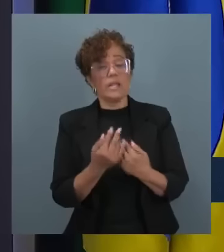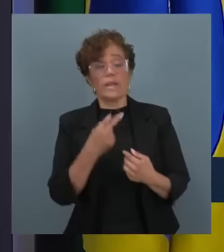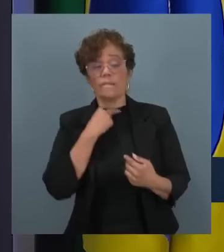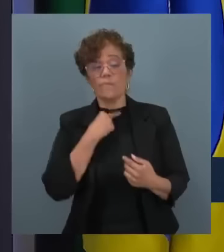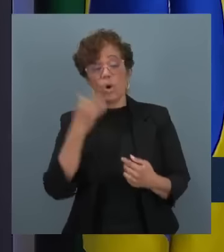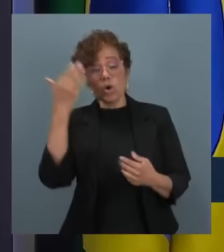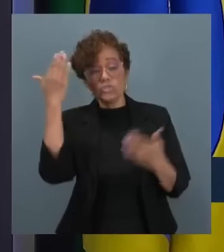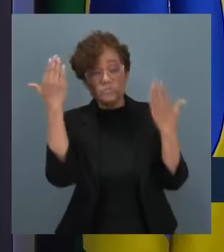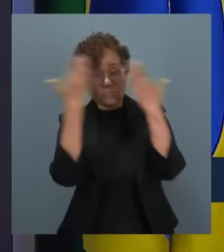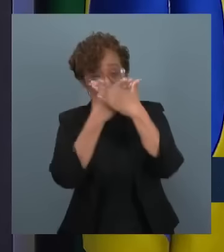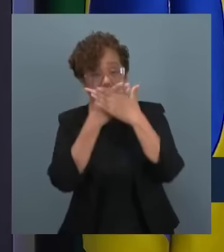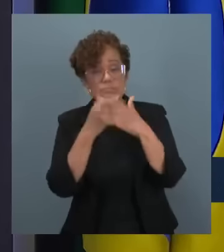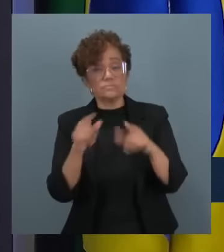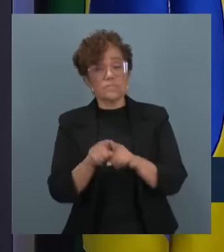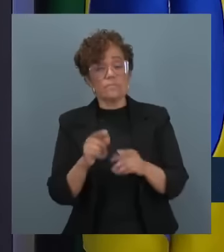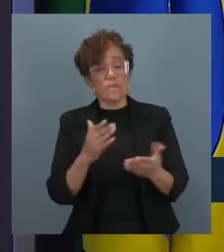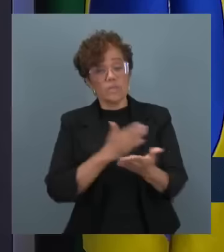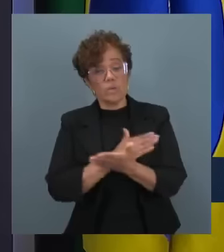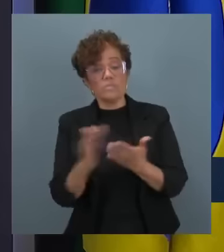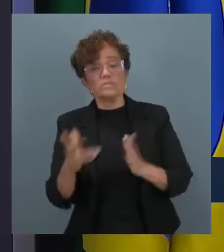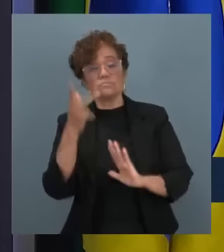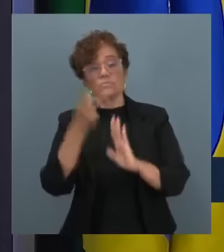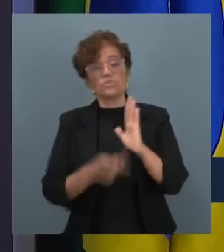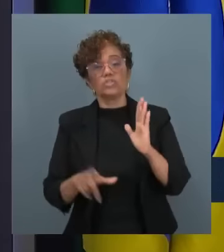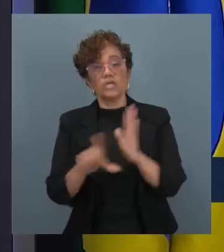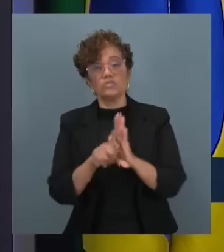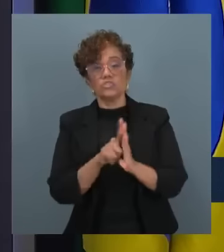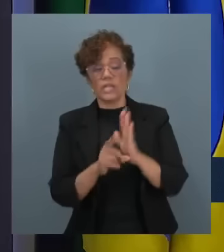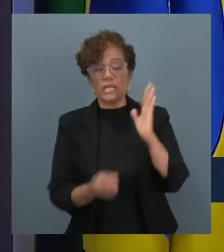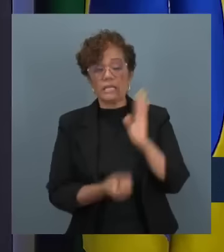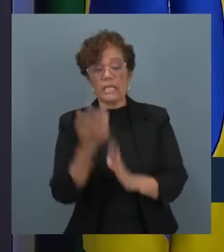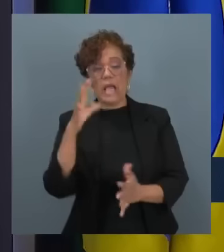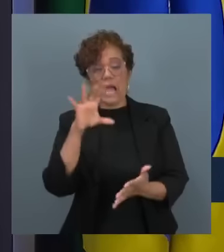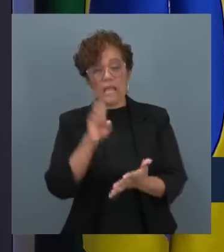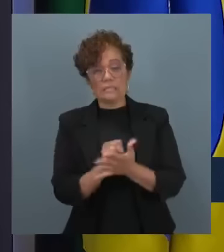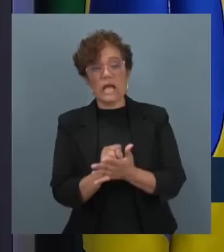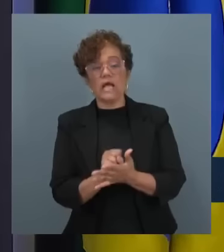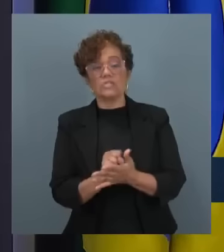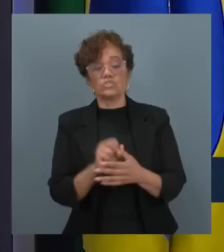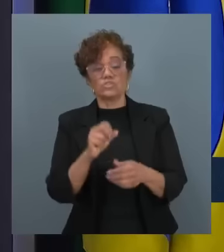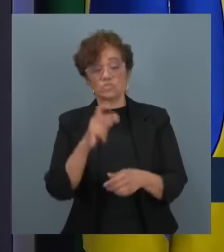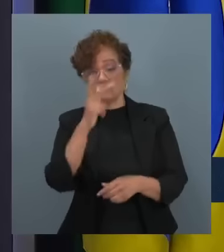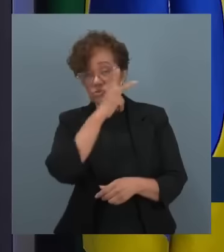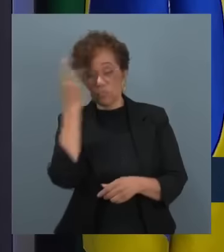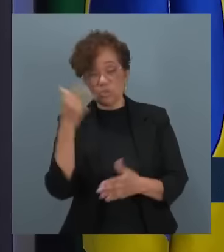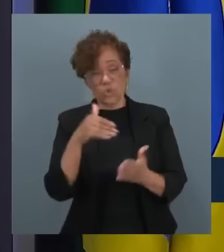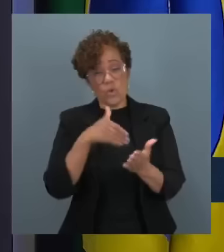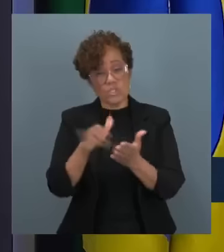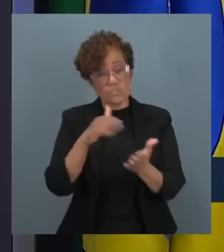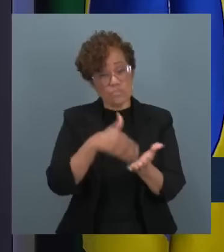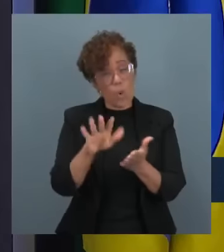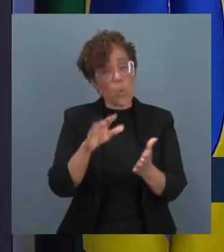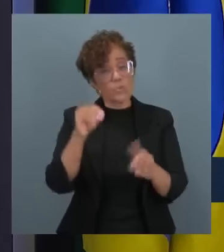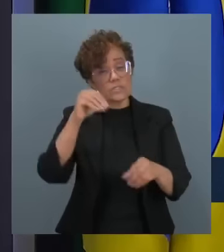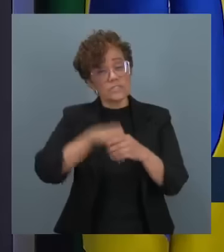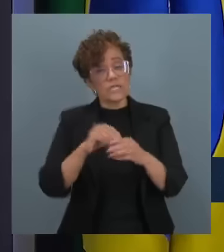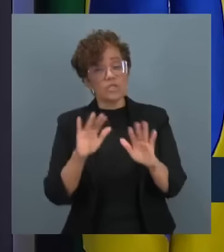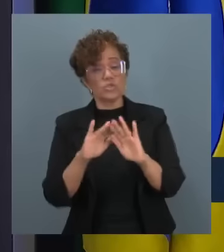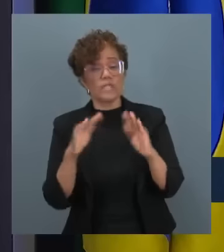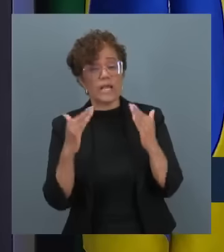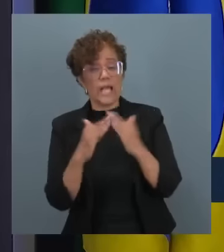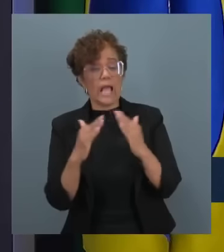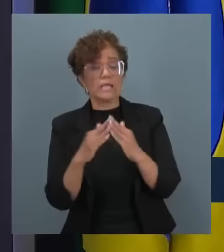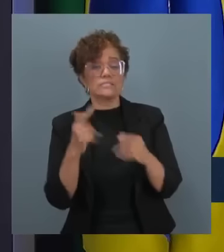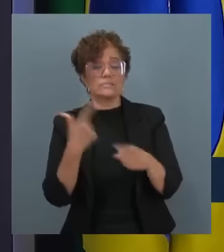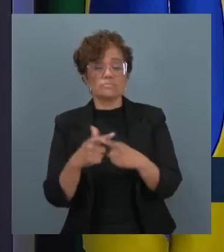estamos finalizando um projeto de lei que cria o Cadastro Nacional de Pessoas Expulsas de suas casas por ação